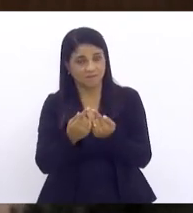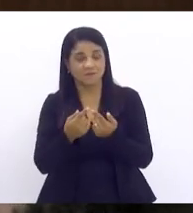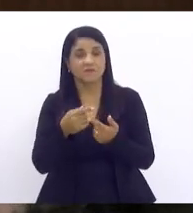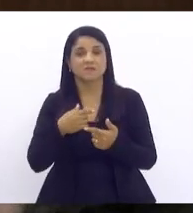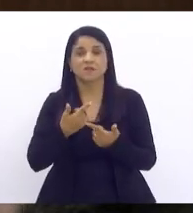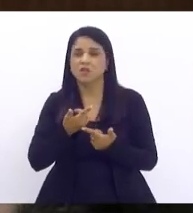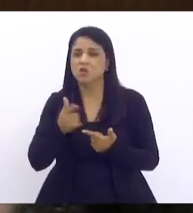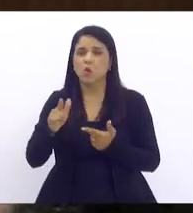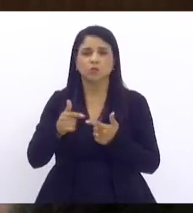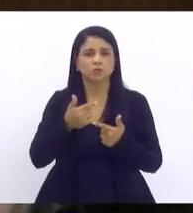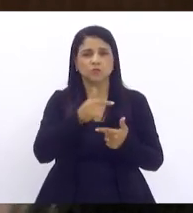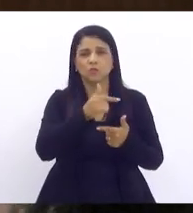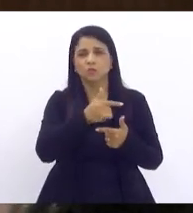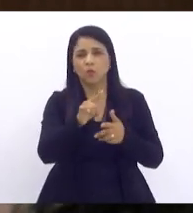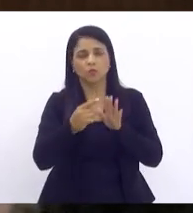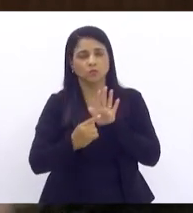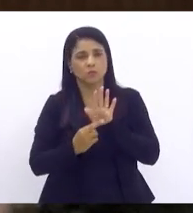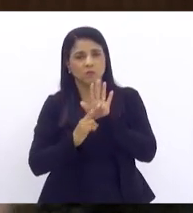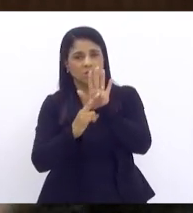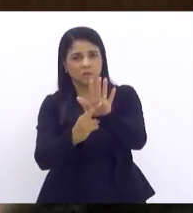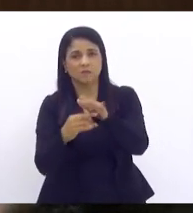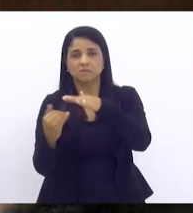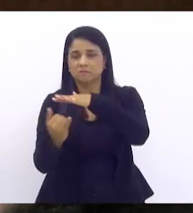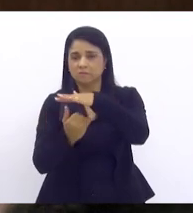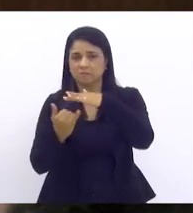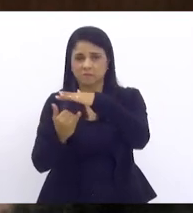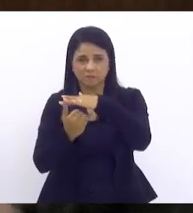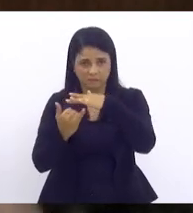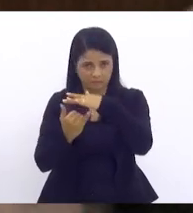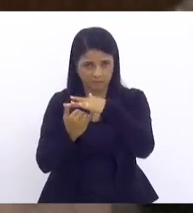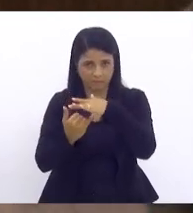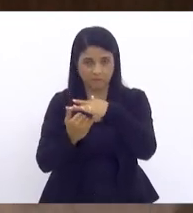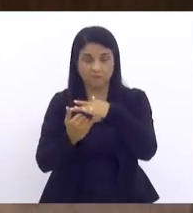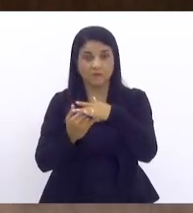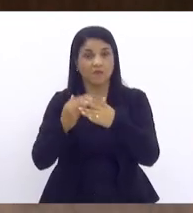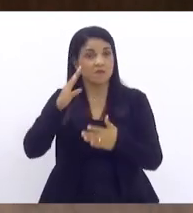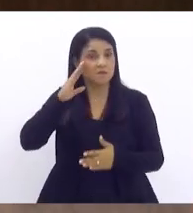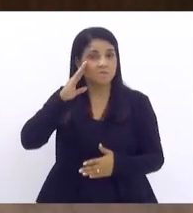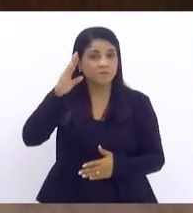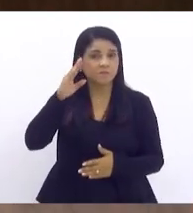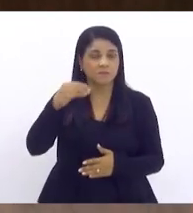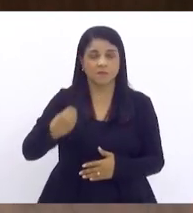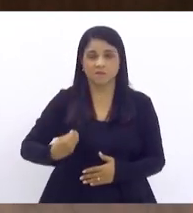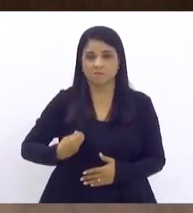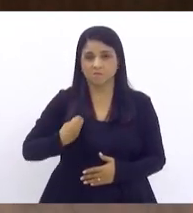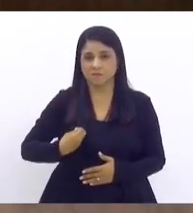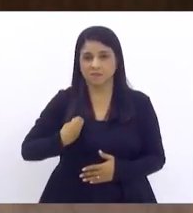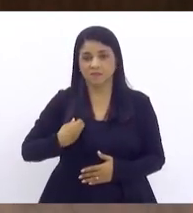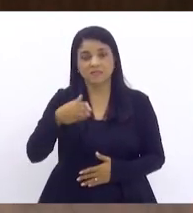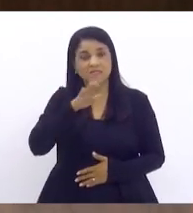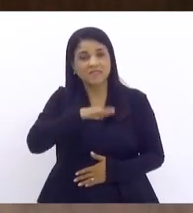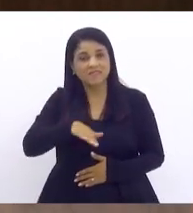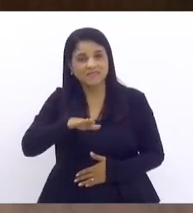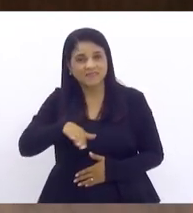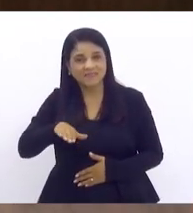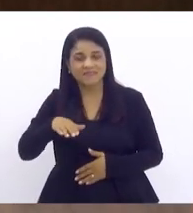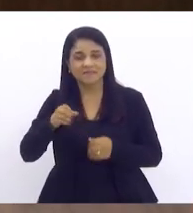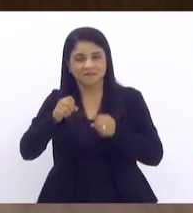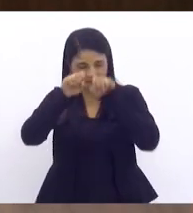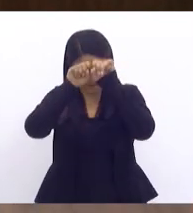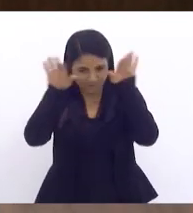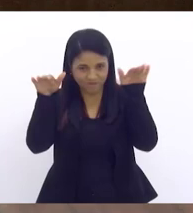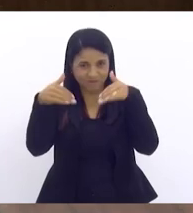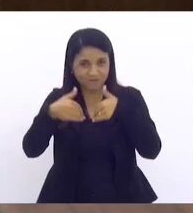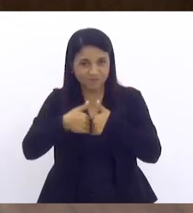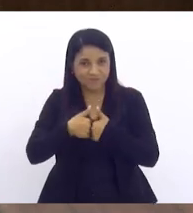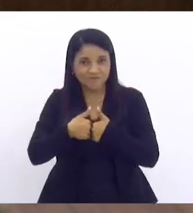outras representações de entidades de classe, principalmente a presença de algumas crianças autistas,